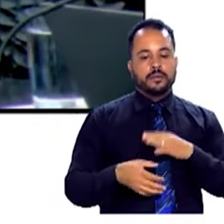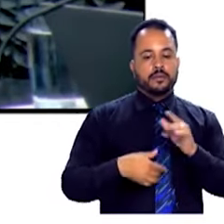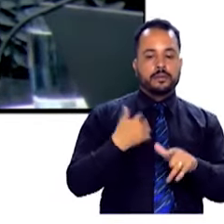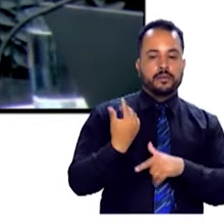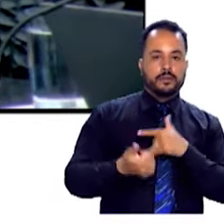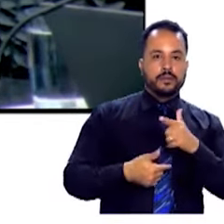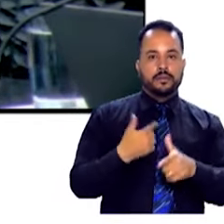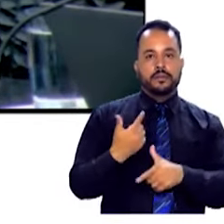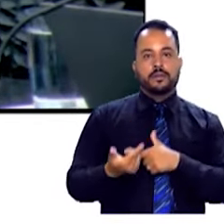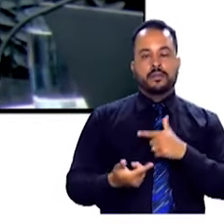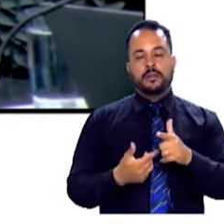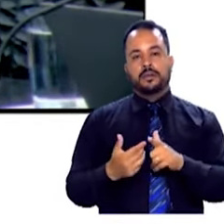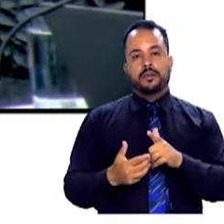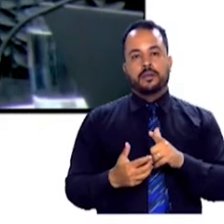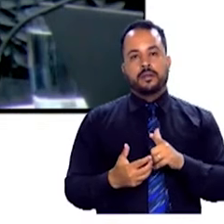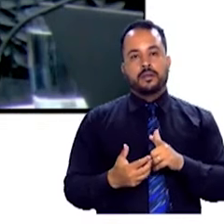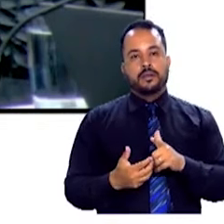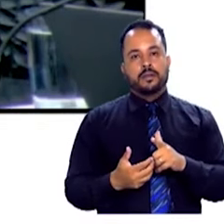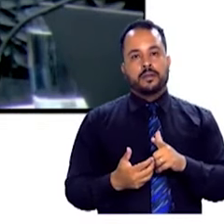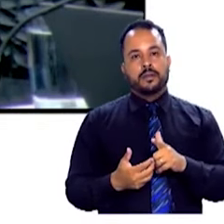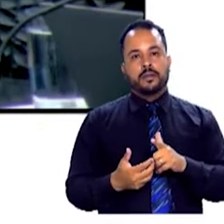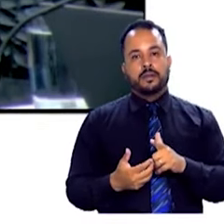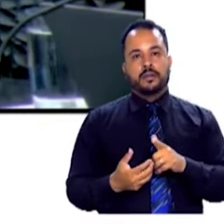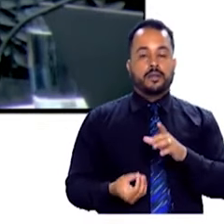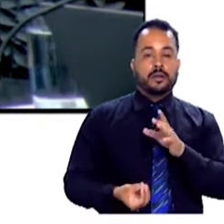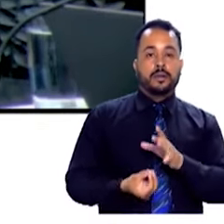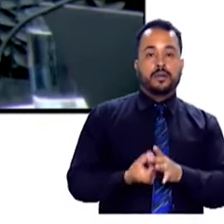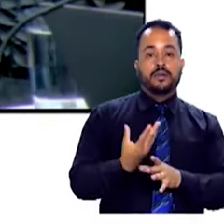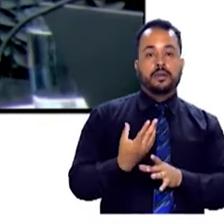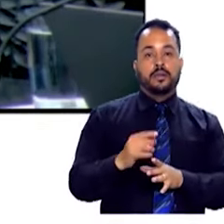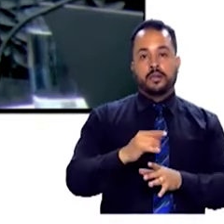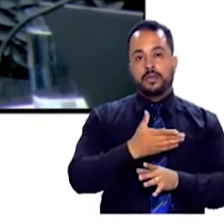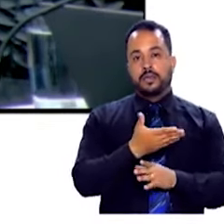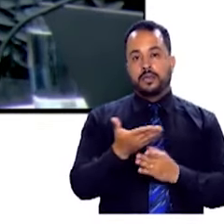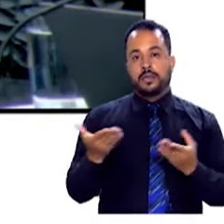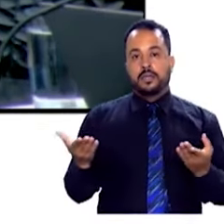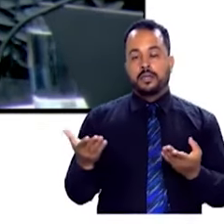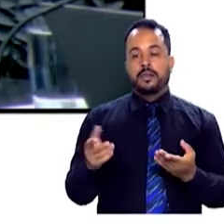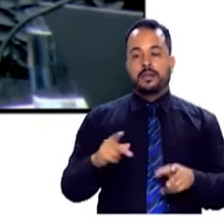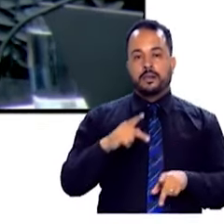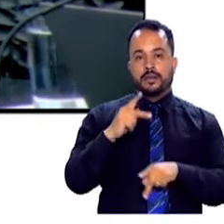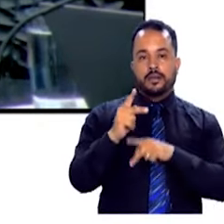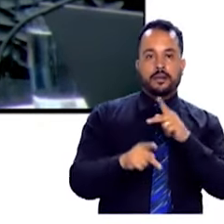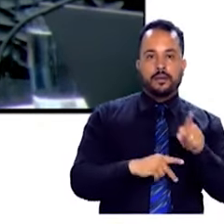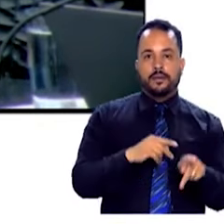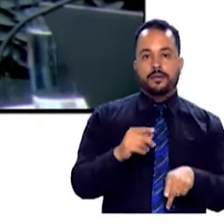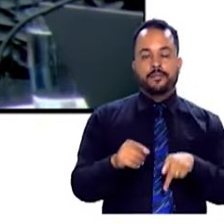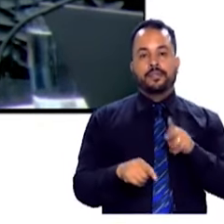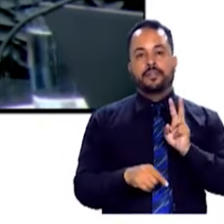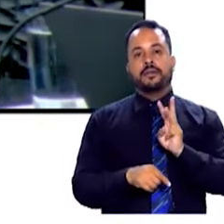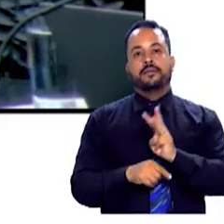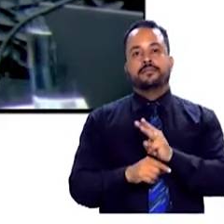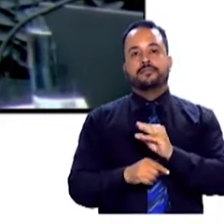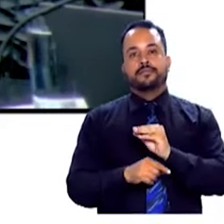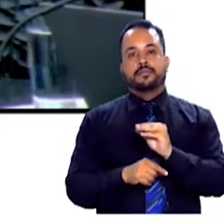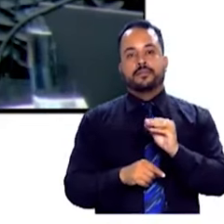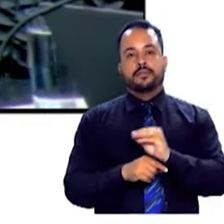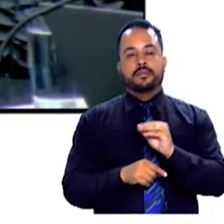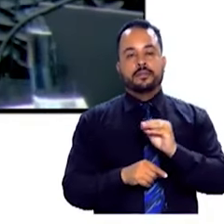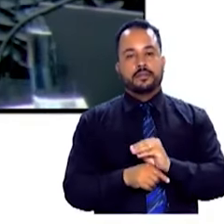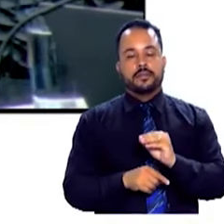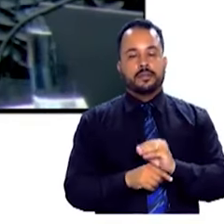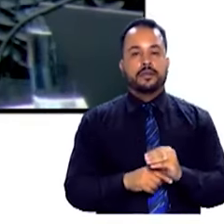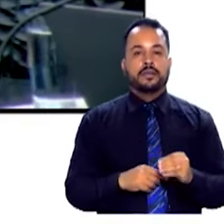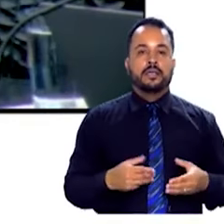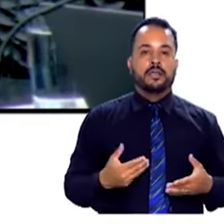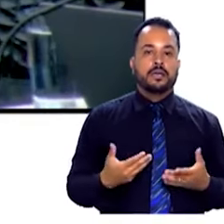que desenvolvem P cidadão brasileiros cidad brasileir dito isso eu quero imediatamente passar a